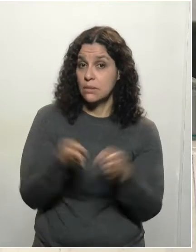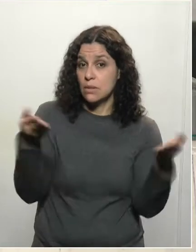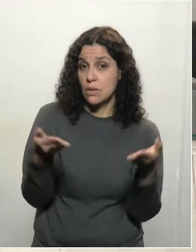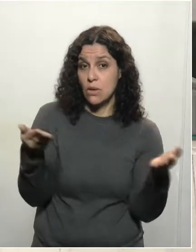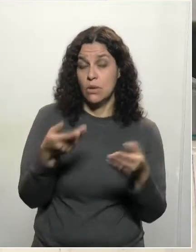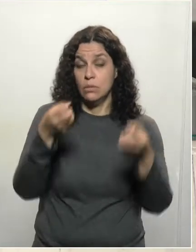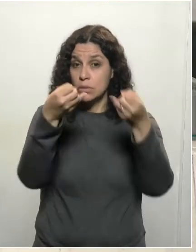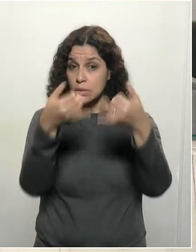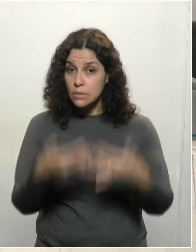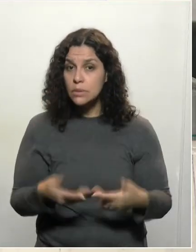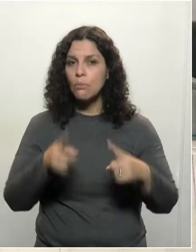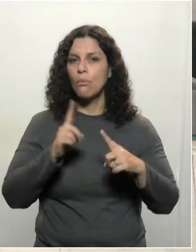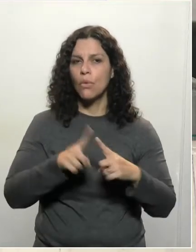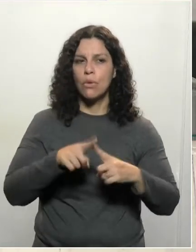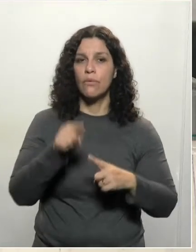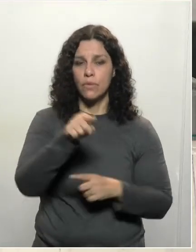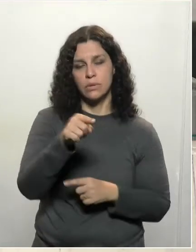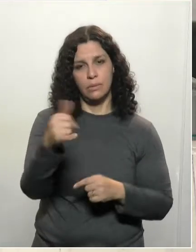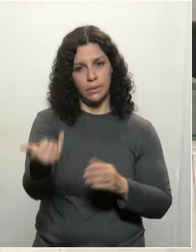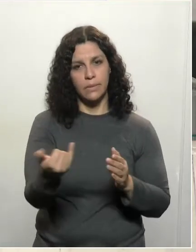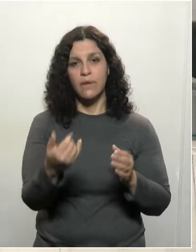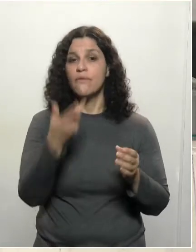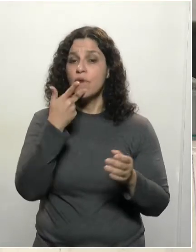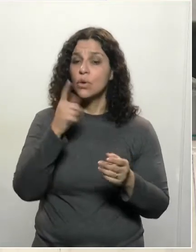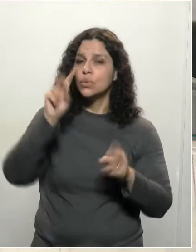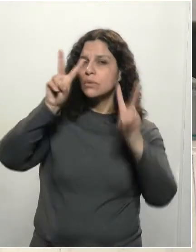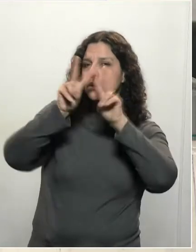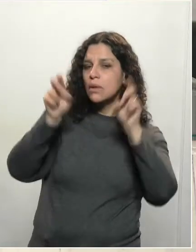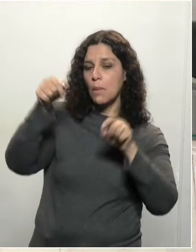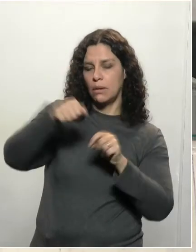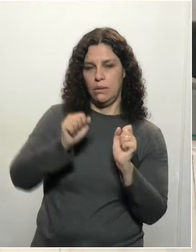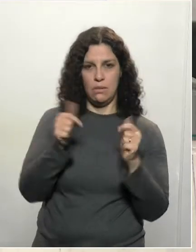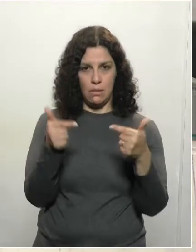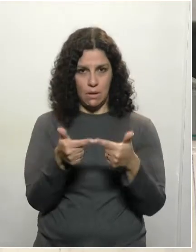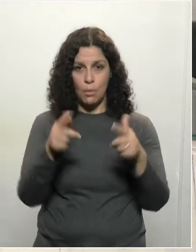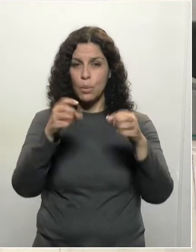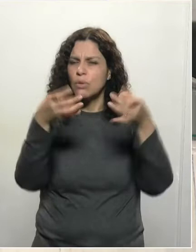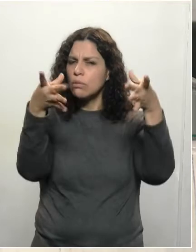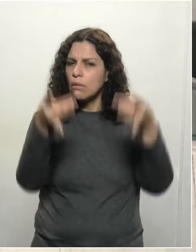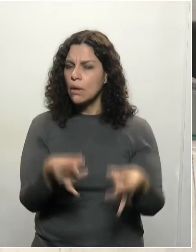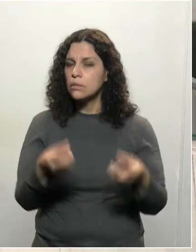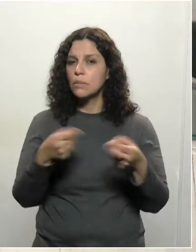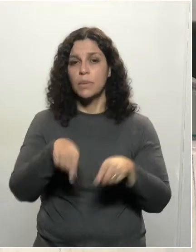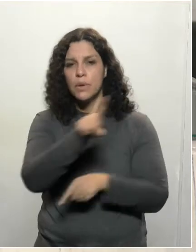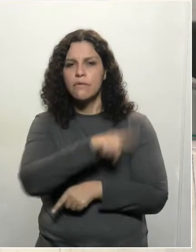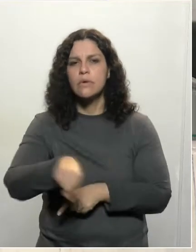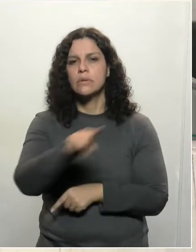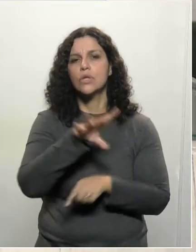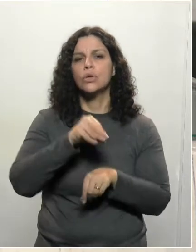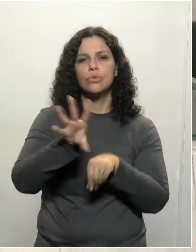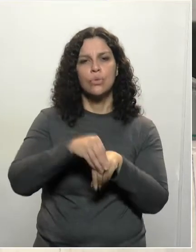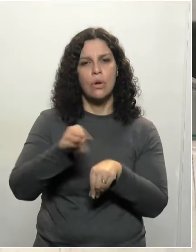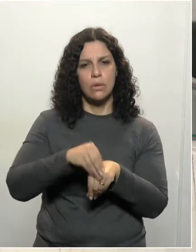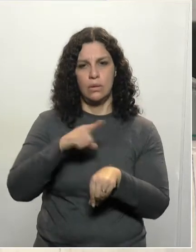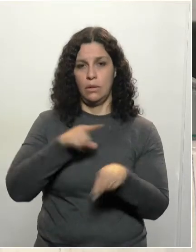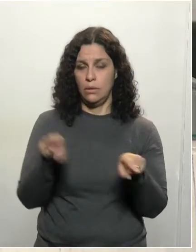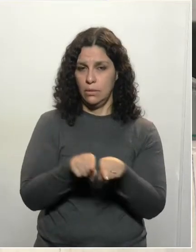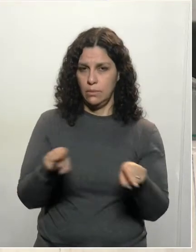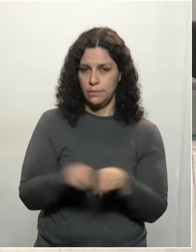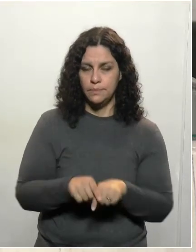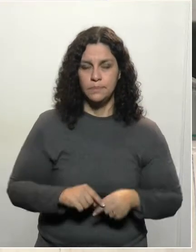essas considerações, já que Vossa Excelência trouxe o assunto à tona, para conhecimento de todos os senhores deputados.